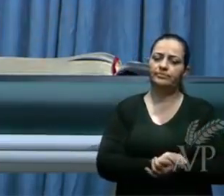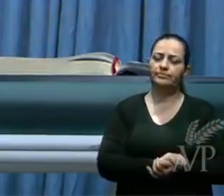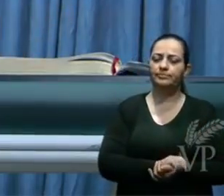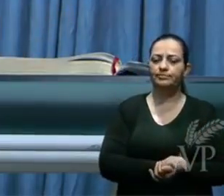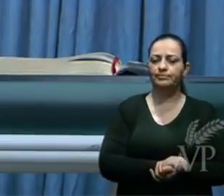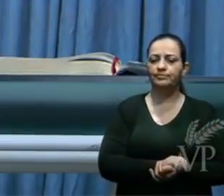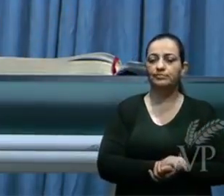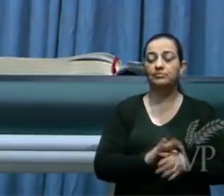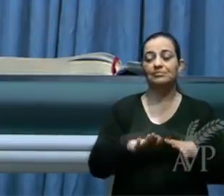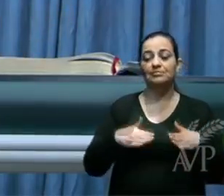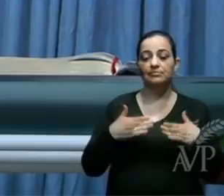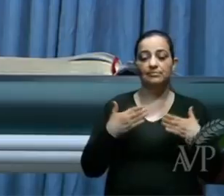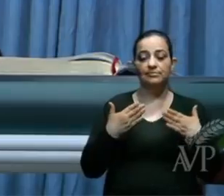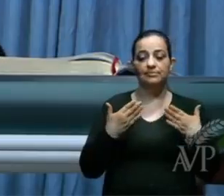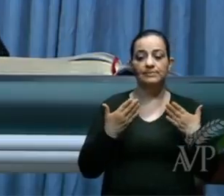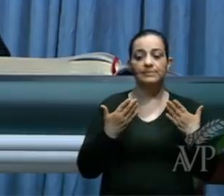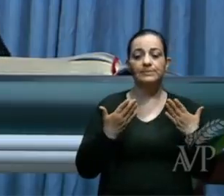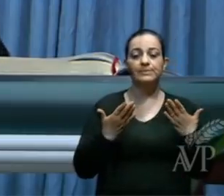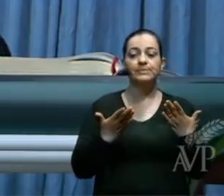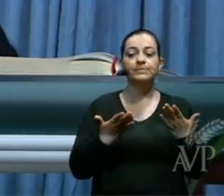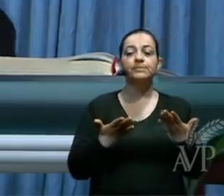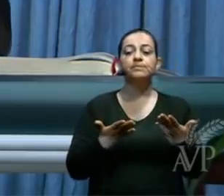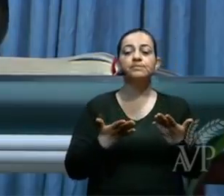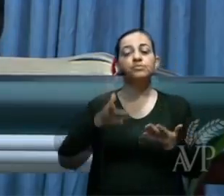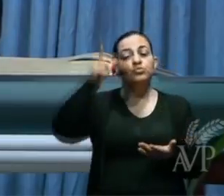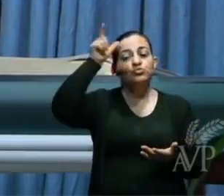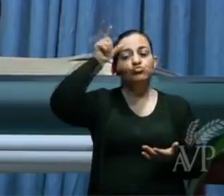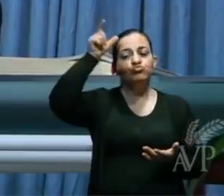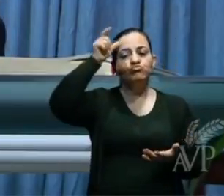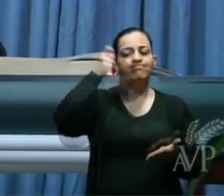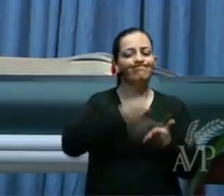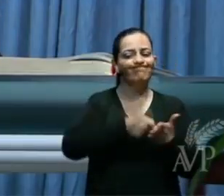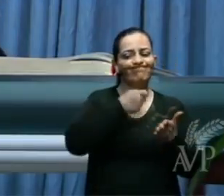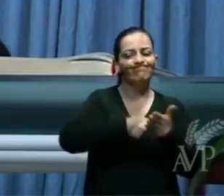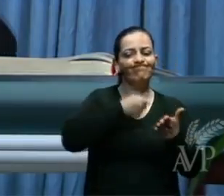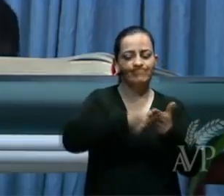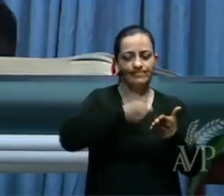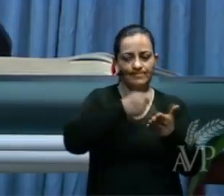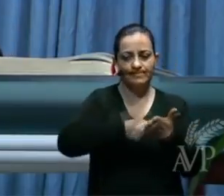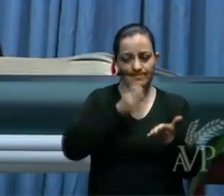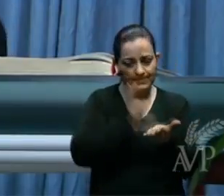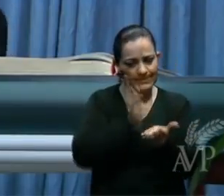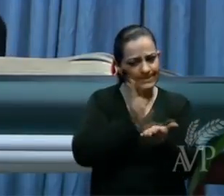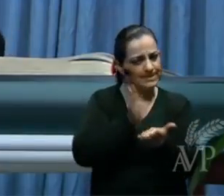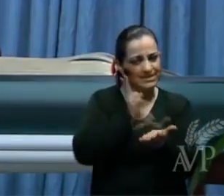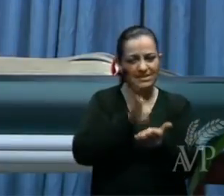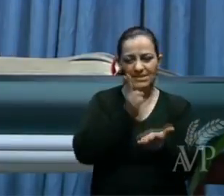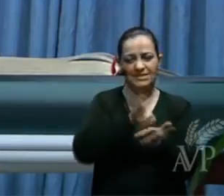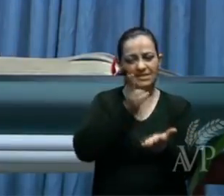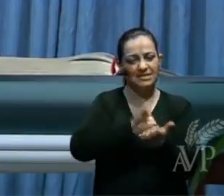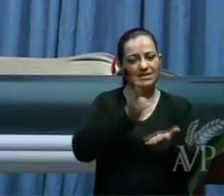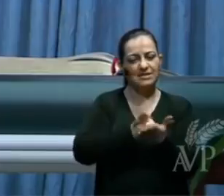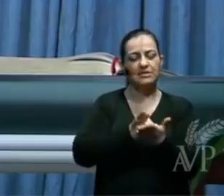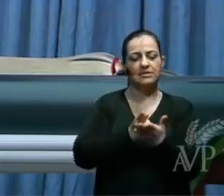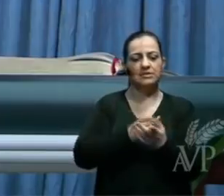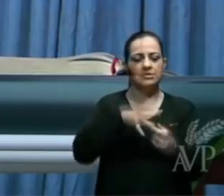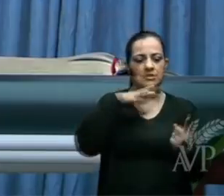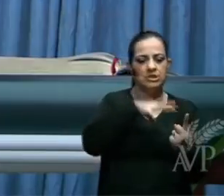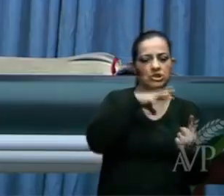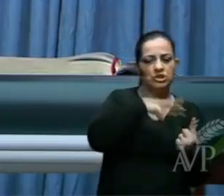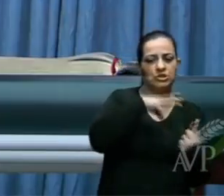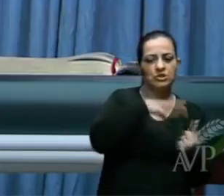então isso é um é o diabo tenta sempre agir por este lado